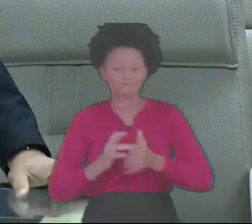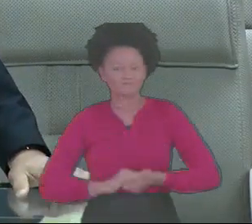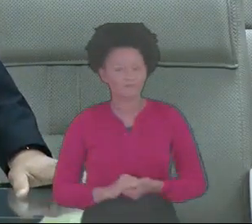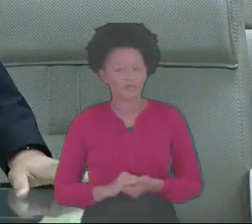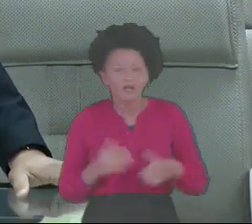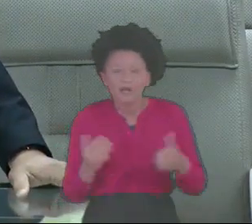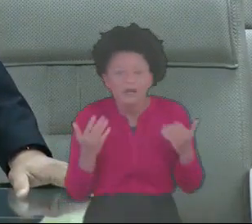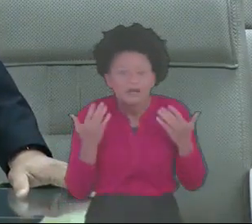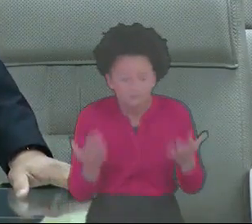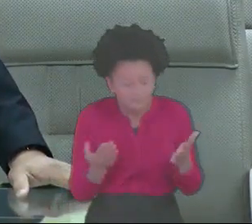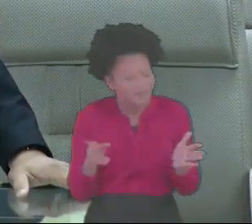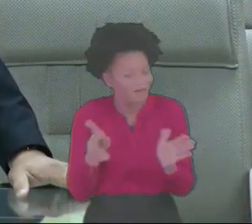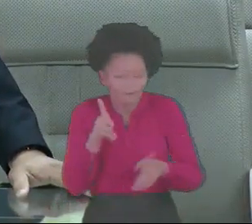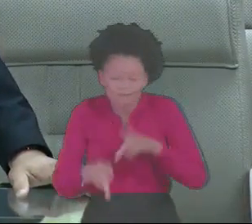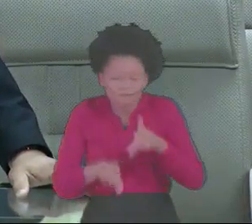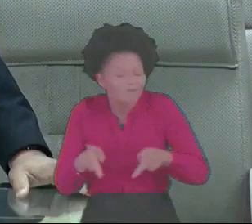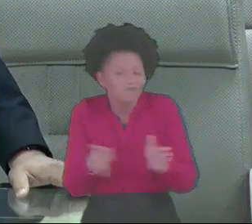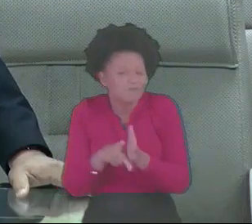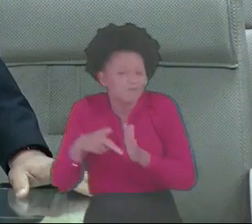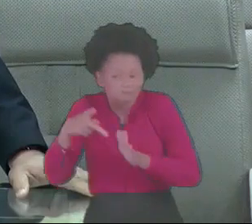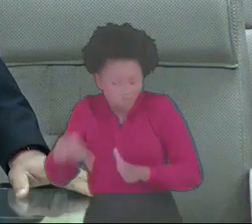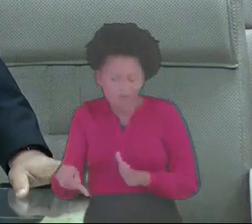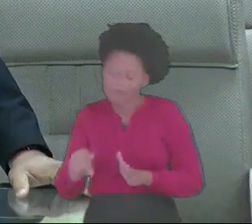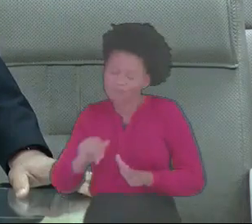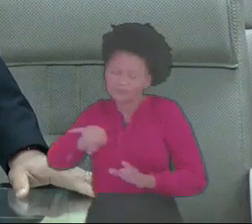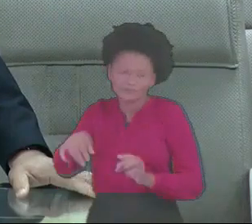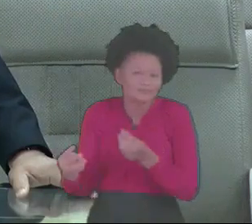bom então é isso que o povo da promessa